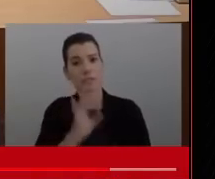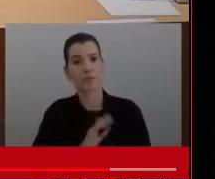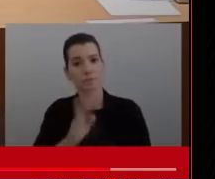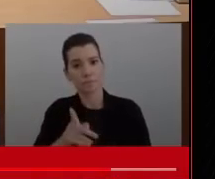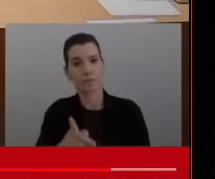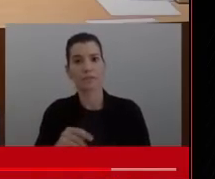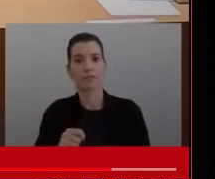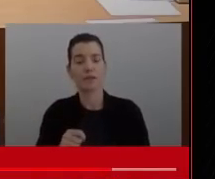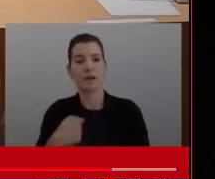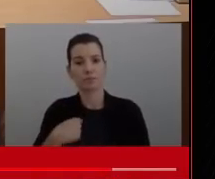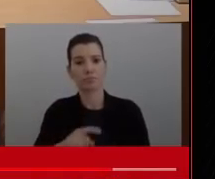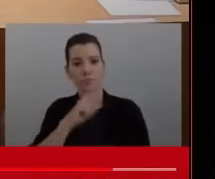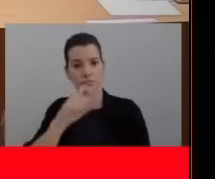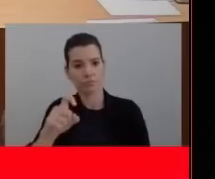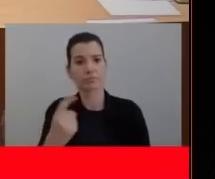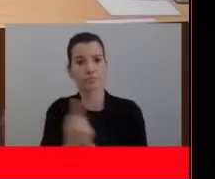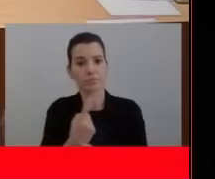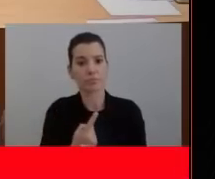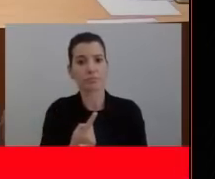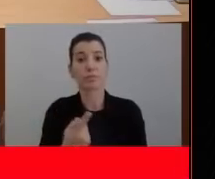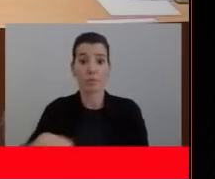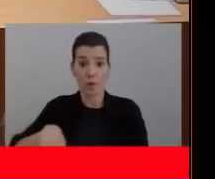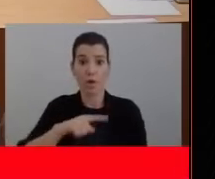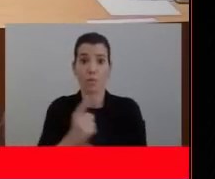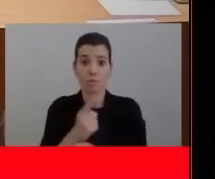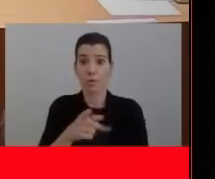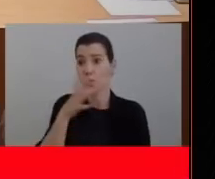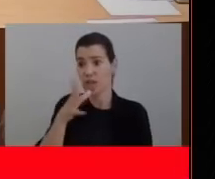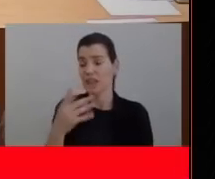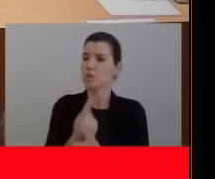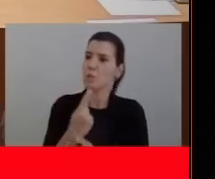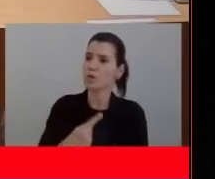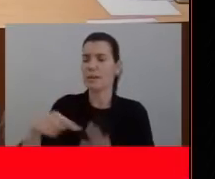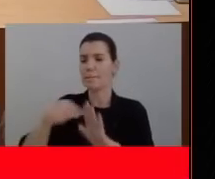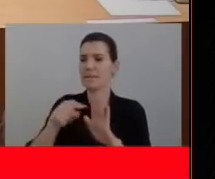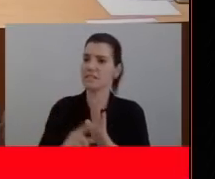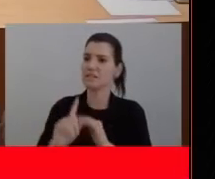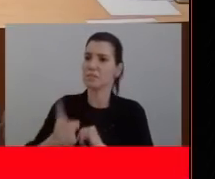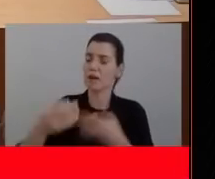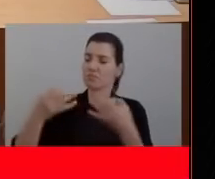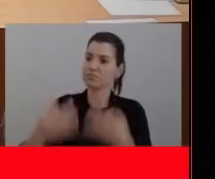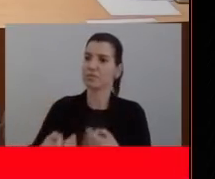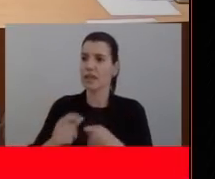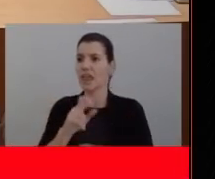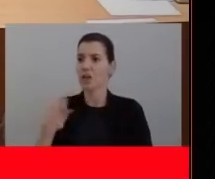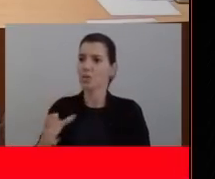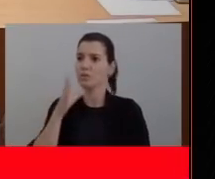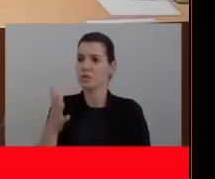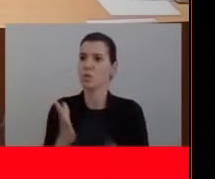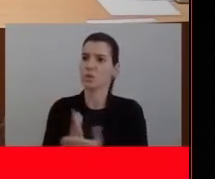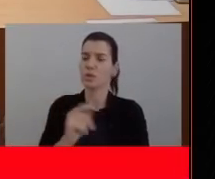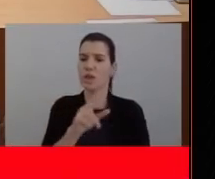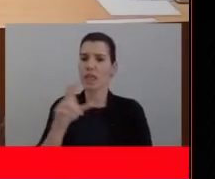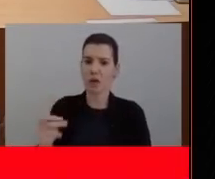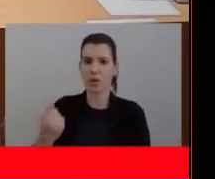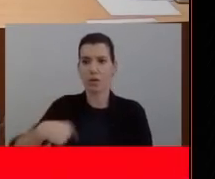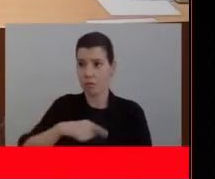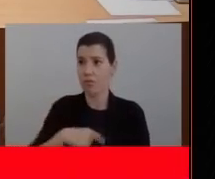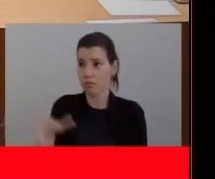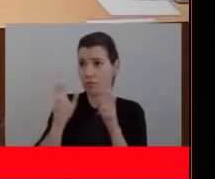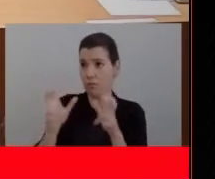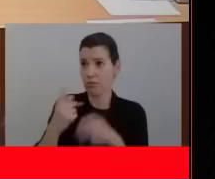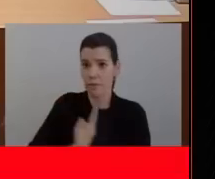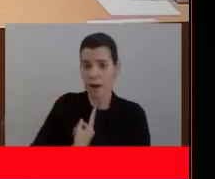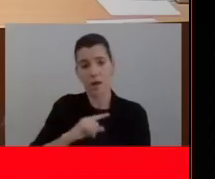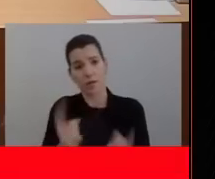exatamente para nós ouvirmos quando diz que há princípios que concedem rádios de continuar a dizer que estavam errados como todos nós temos ainda a dizer